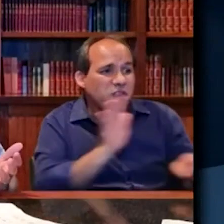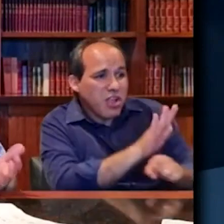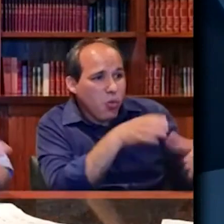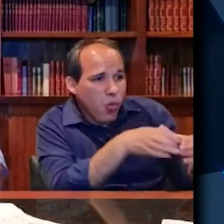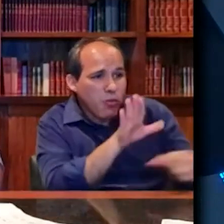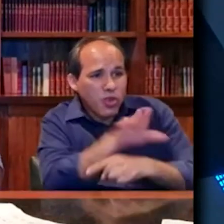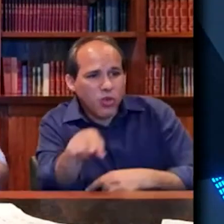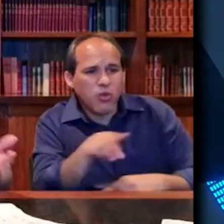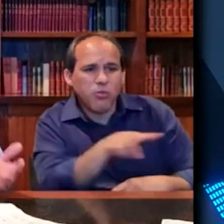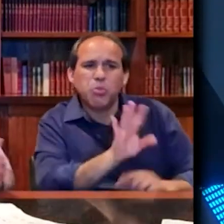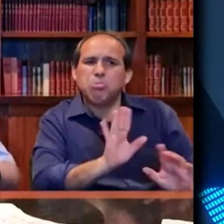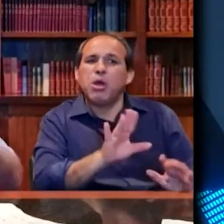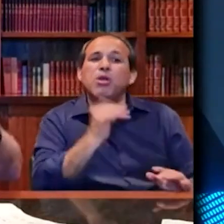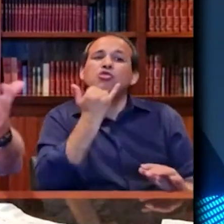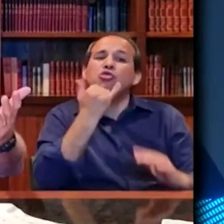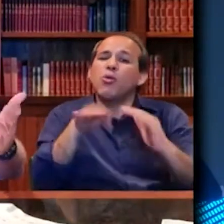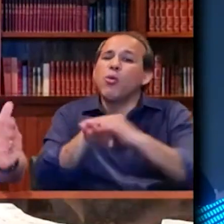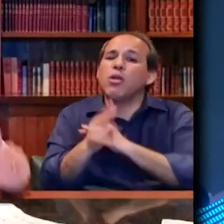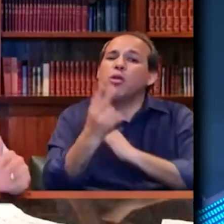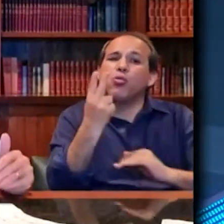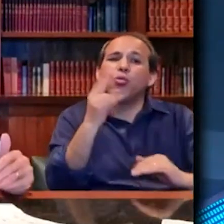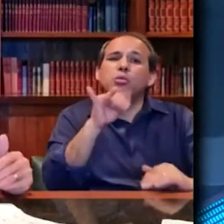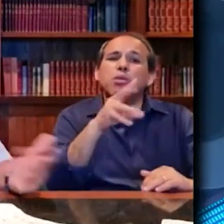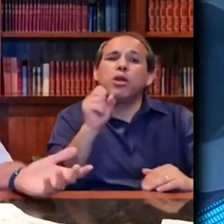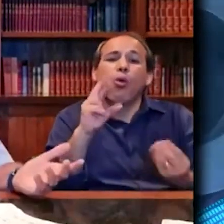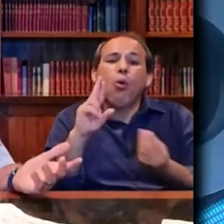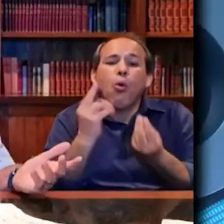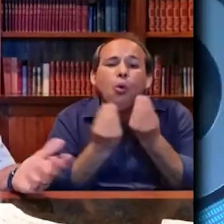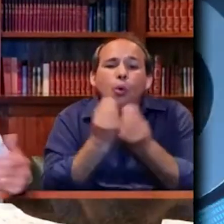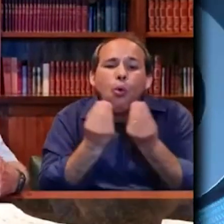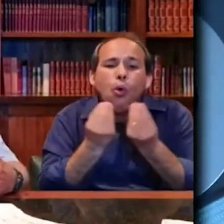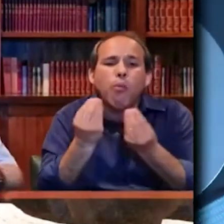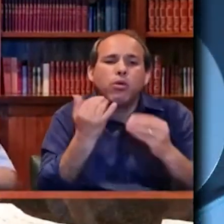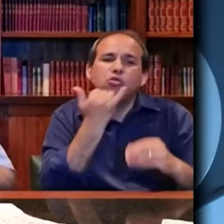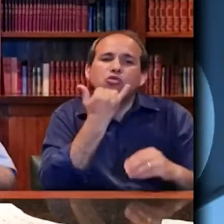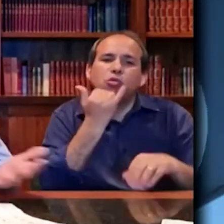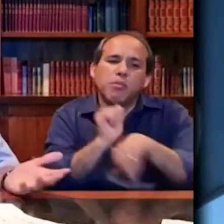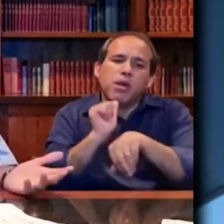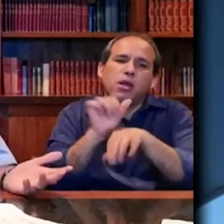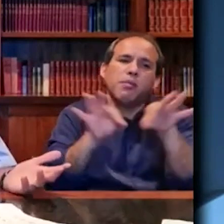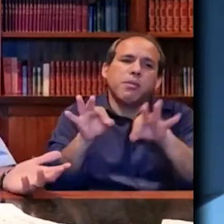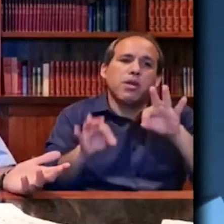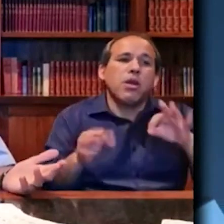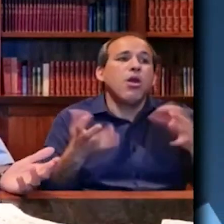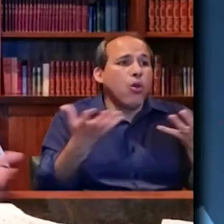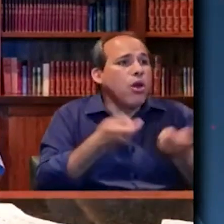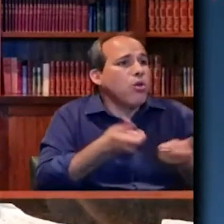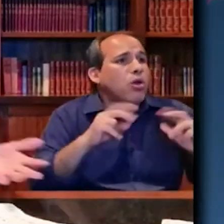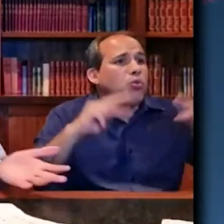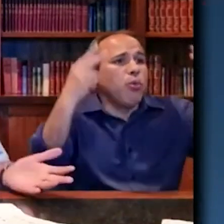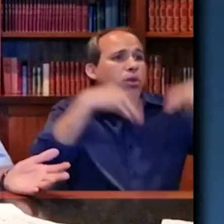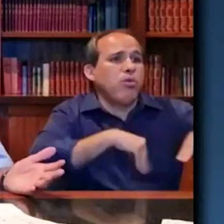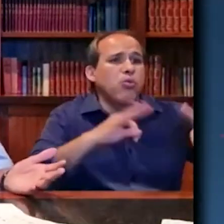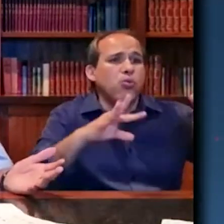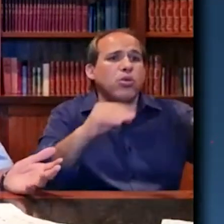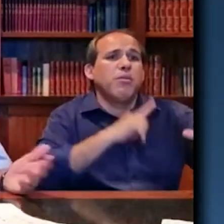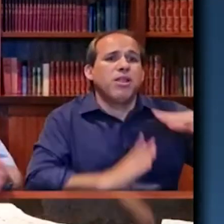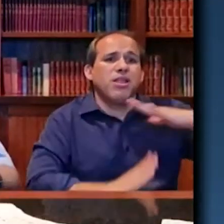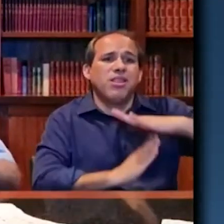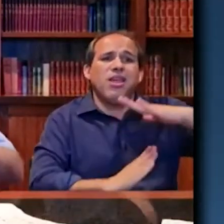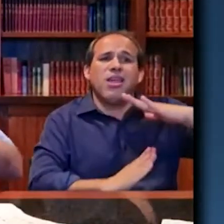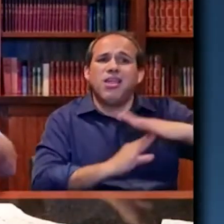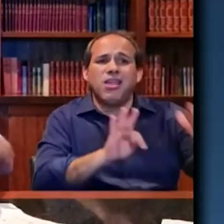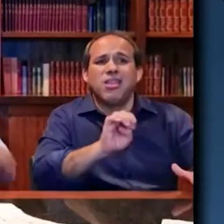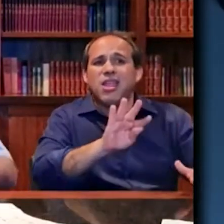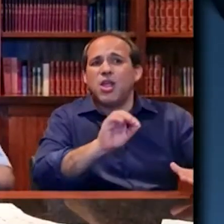de rejeição muito grande ao presidente Bolsonaro? A pergunta foi a seguinte: olha, preste atenção,